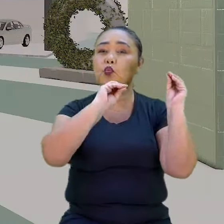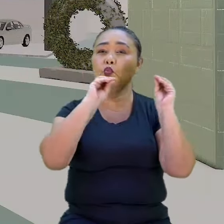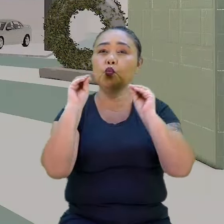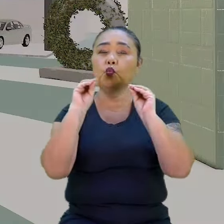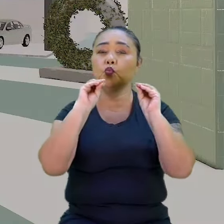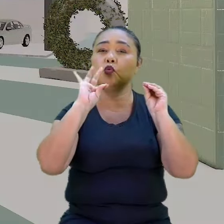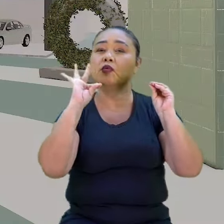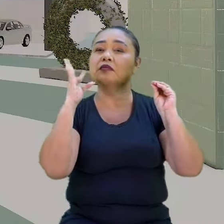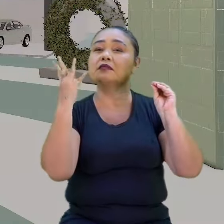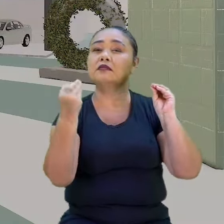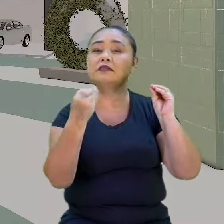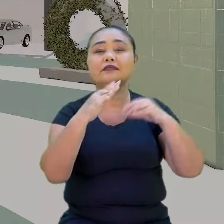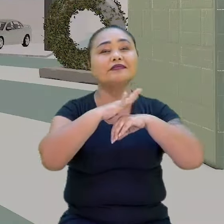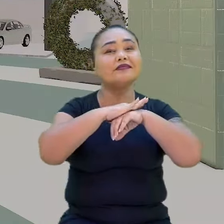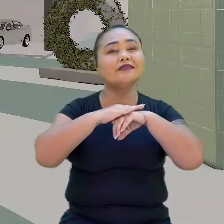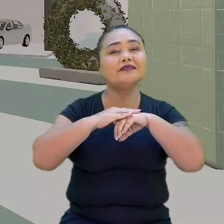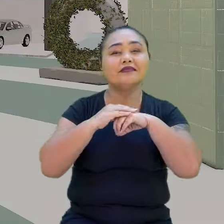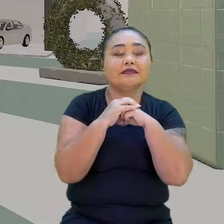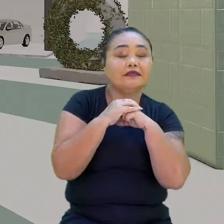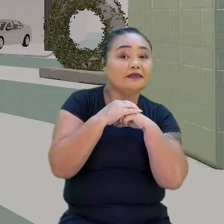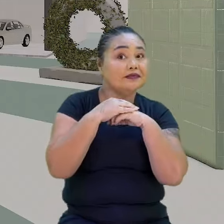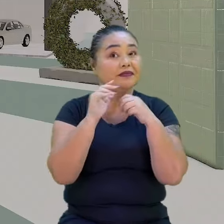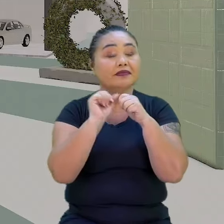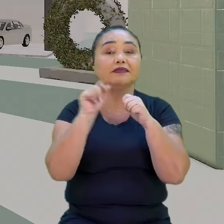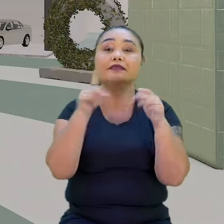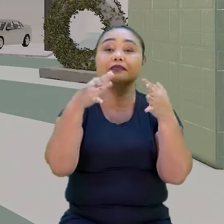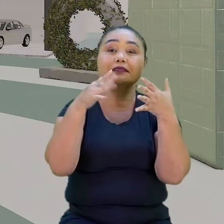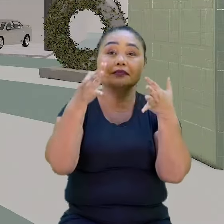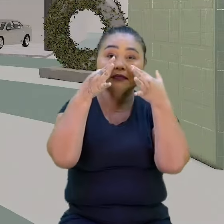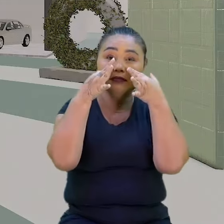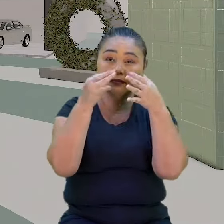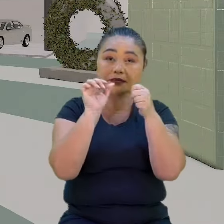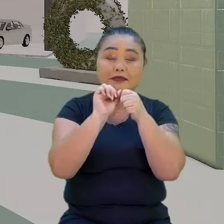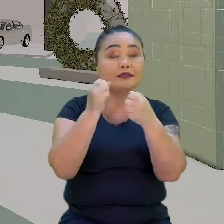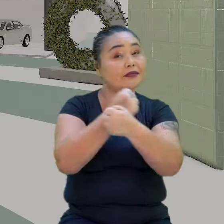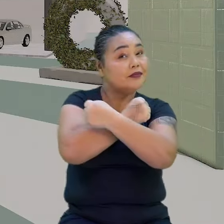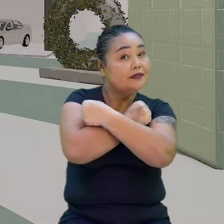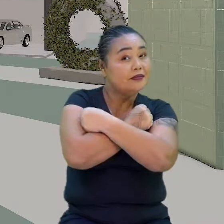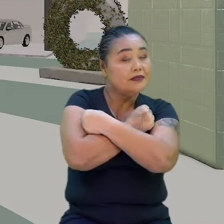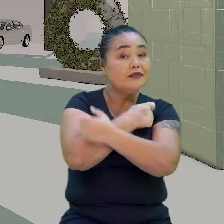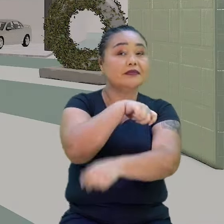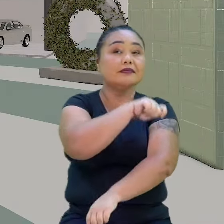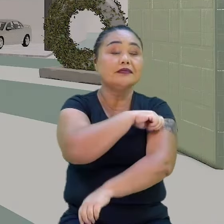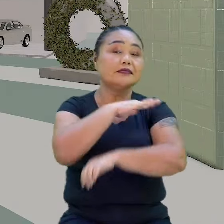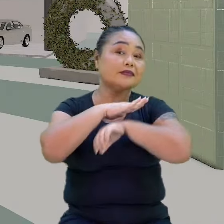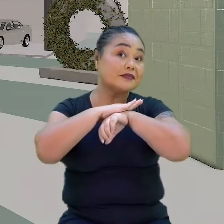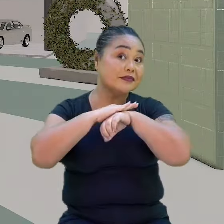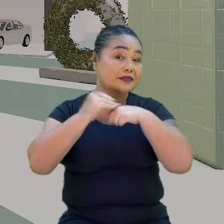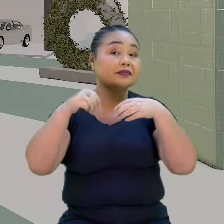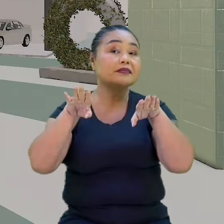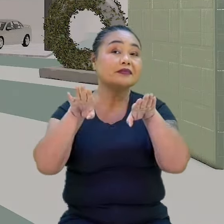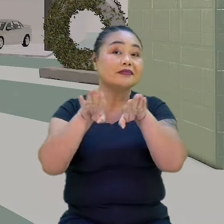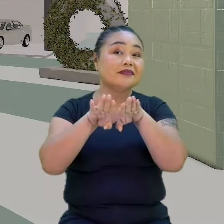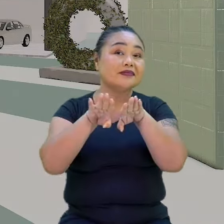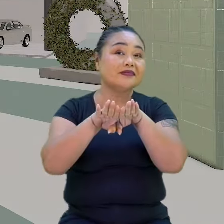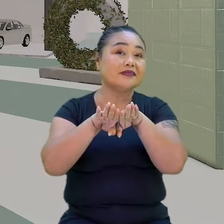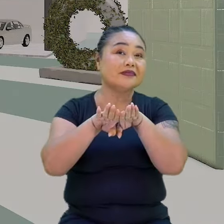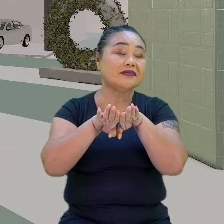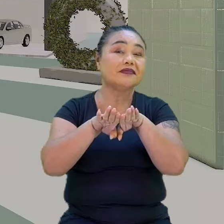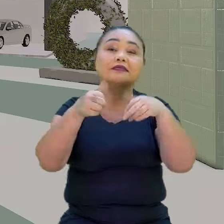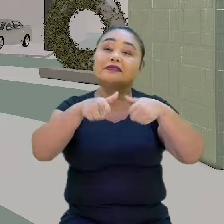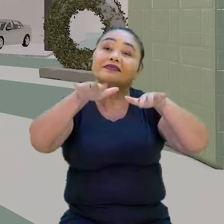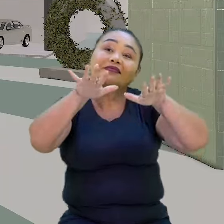todos vocês um carinho um chamego professores presenciais sintam o nosso abraço alunos queridos também e a gente fica por